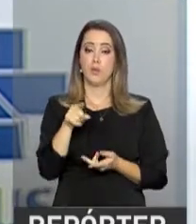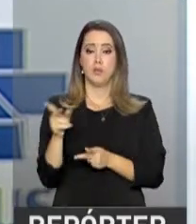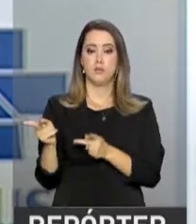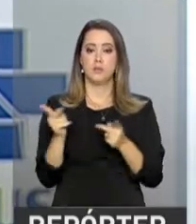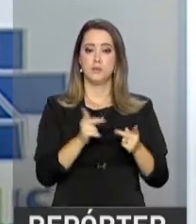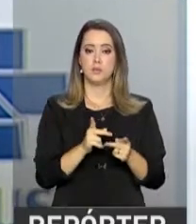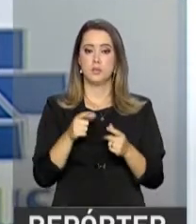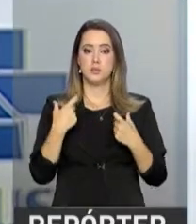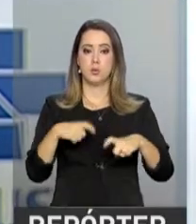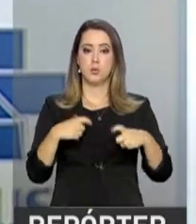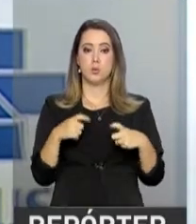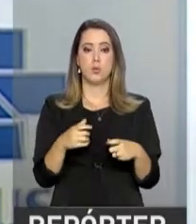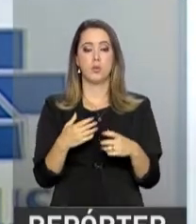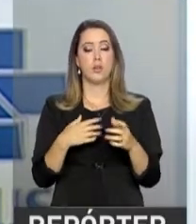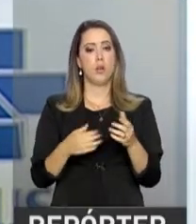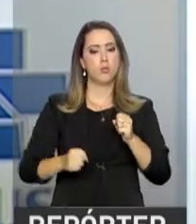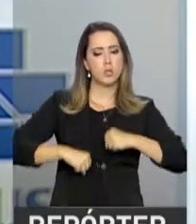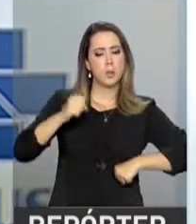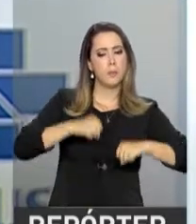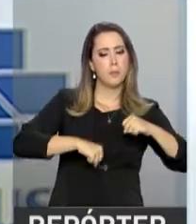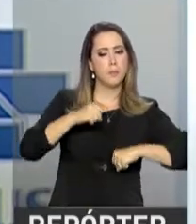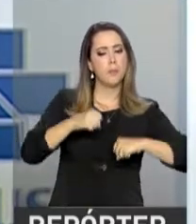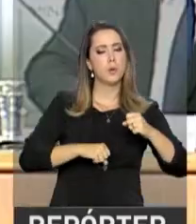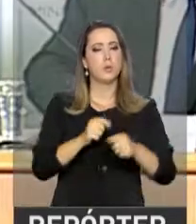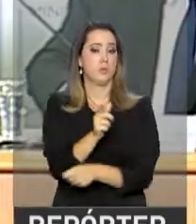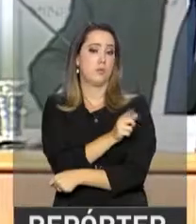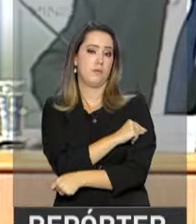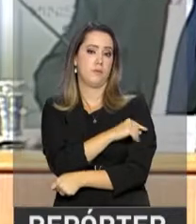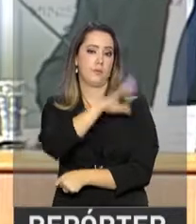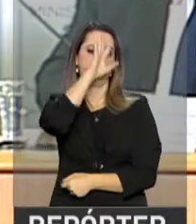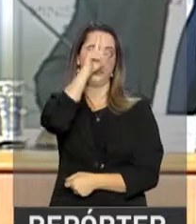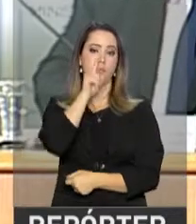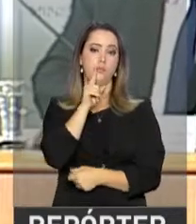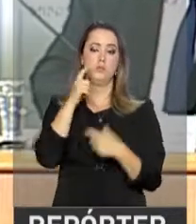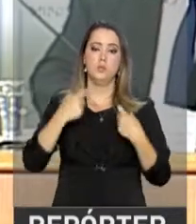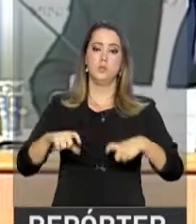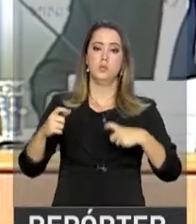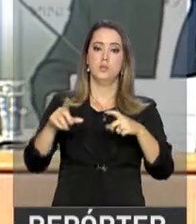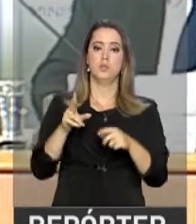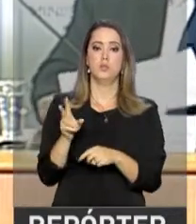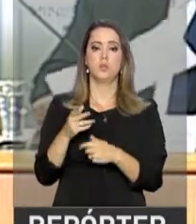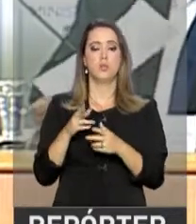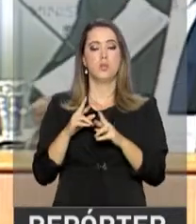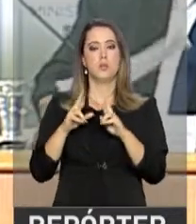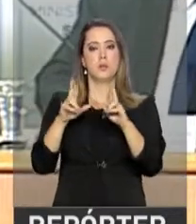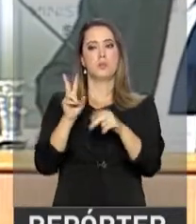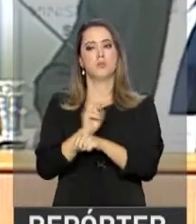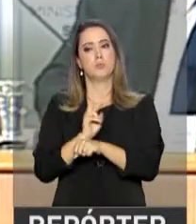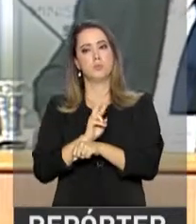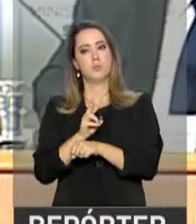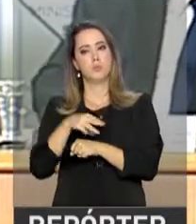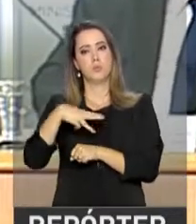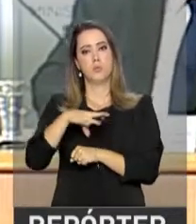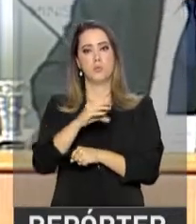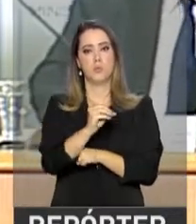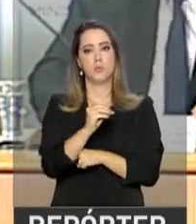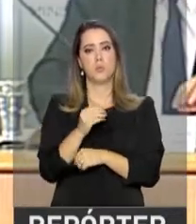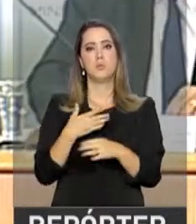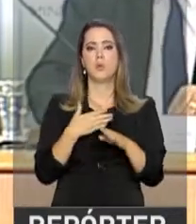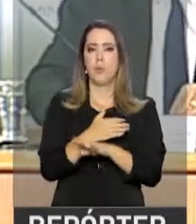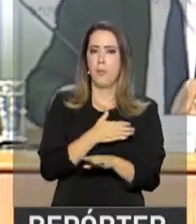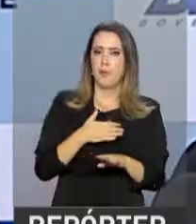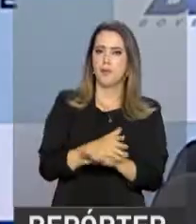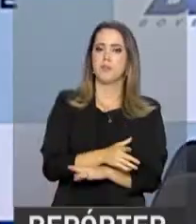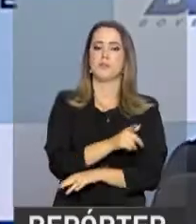que produz vacinas contra a febre amarela embu das artes são paulo local espera inspeção da anvisa em março para que as vacinas entra em